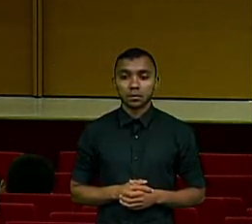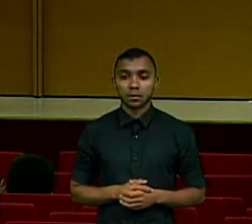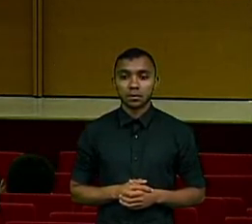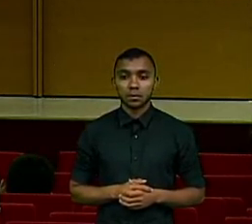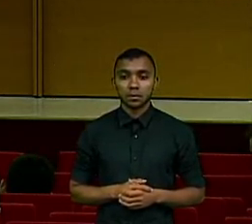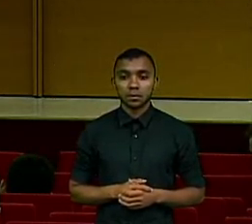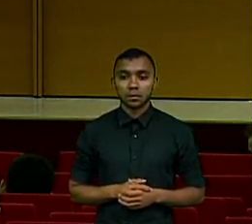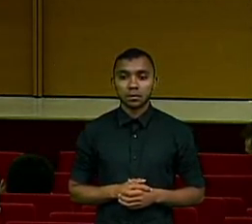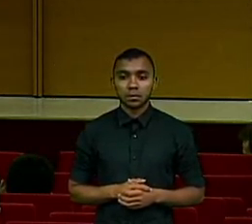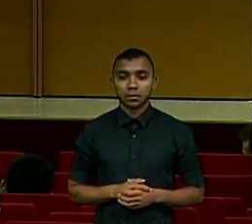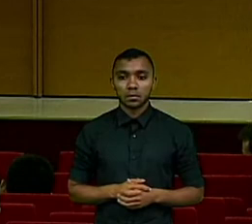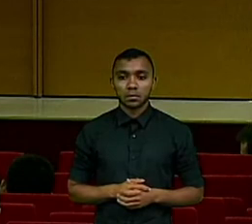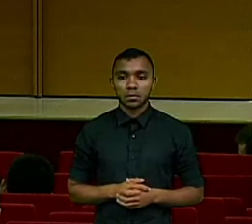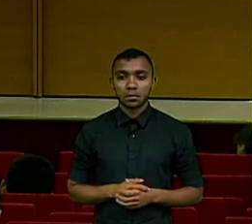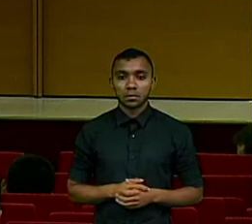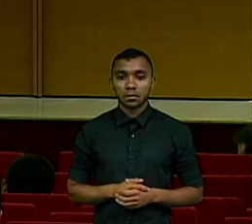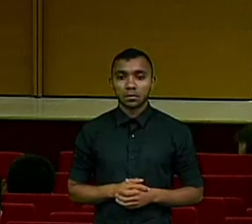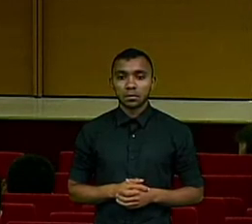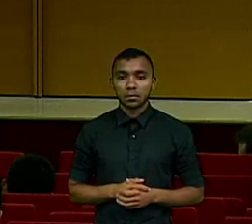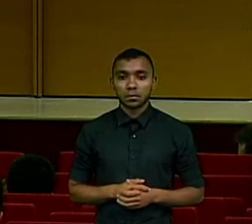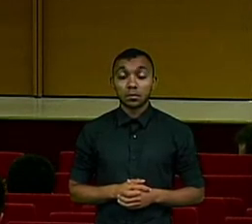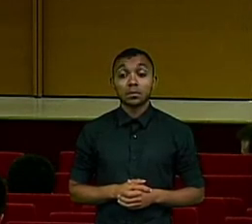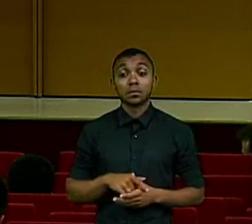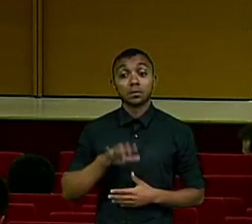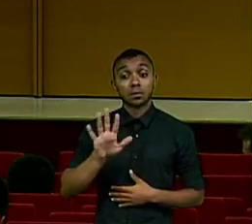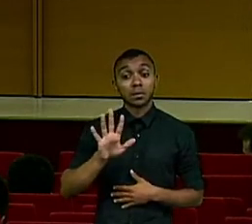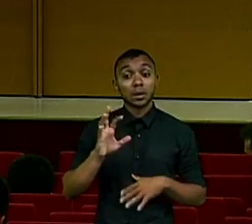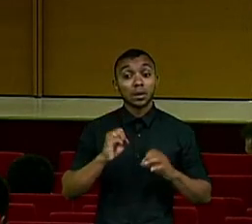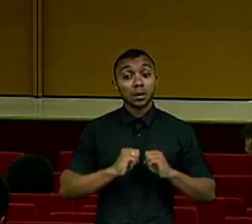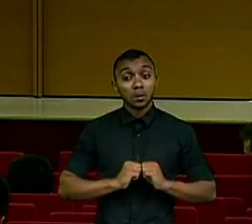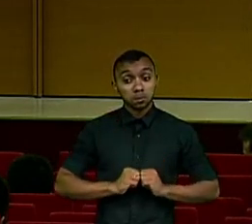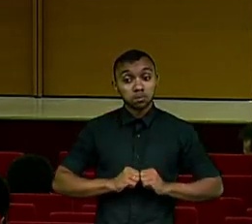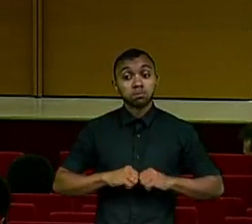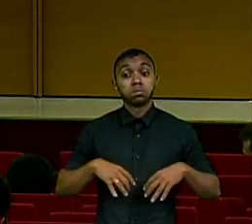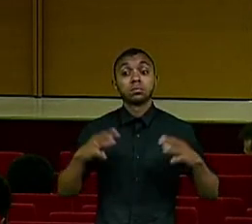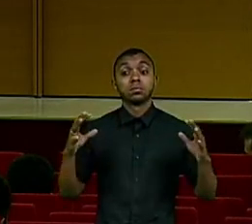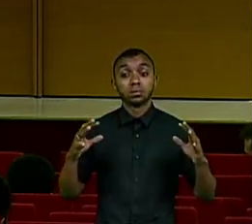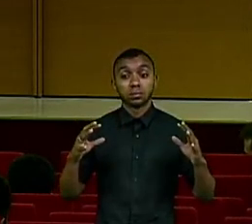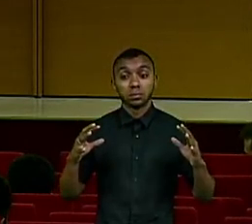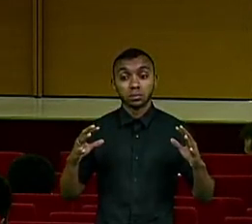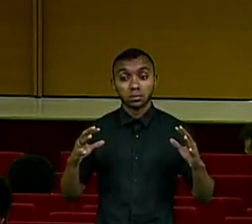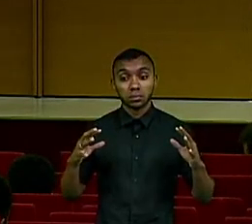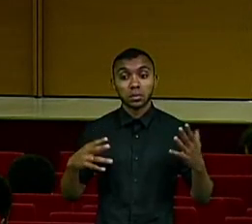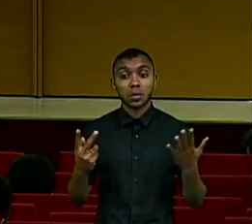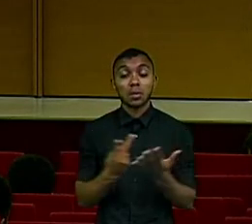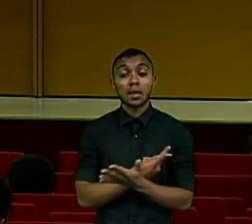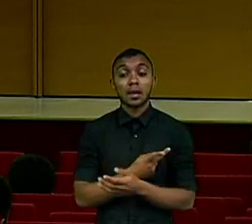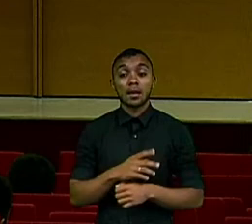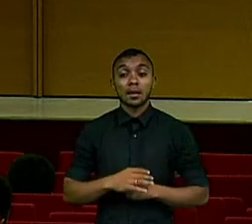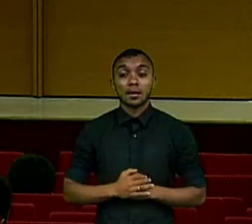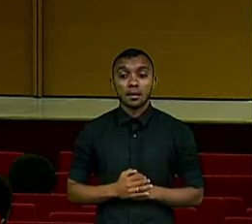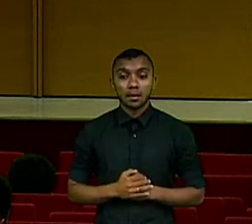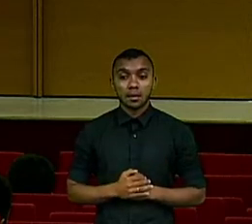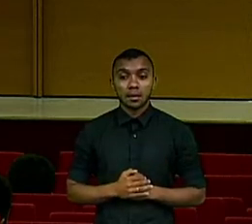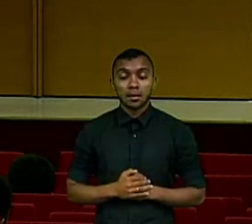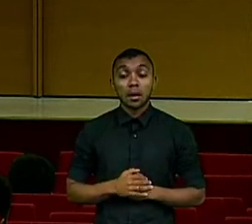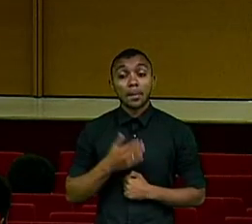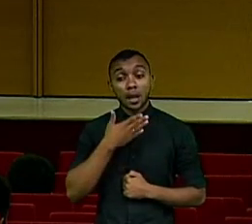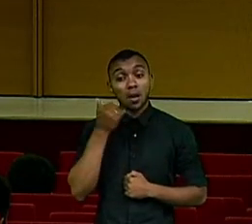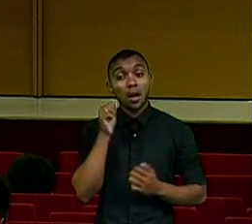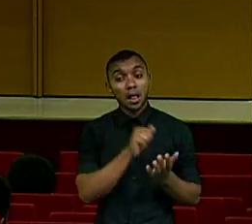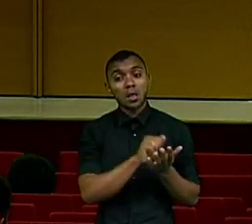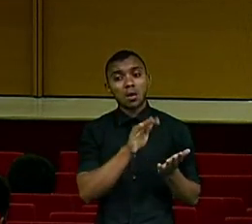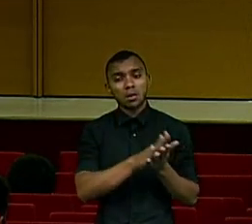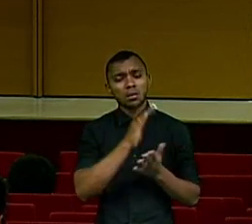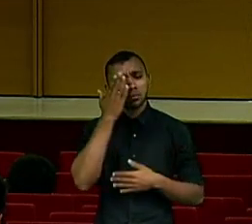as explosões né as explosões que ocorrem é melhor notar para que eu entender